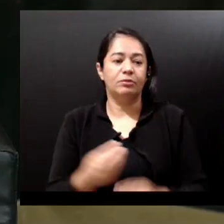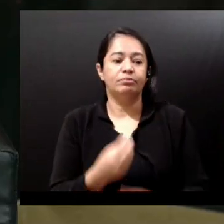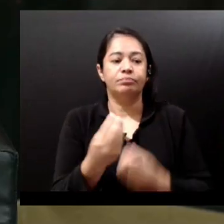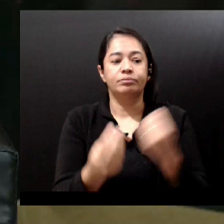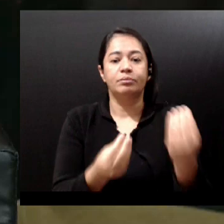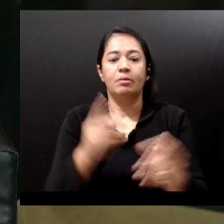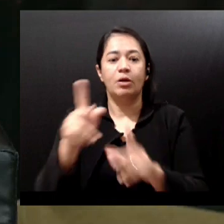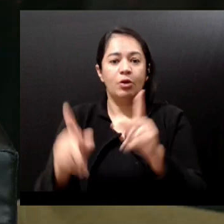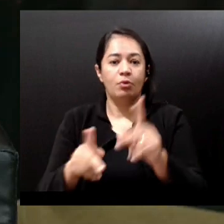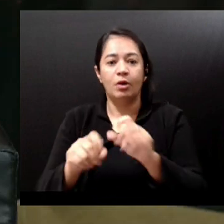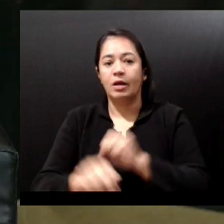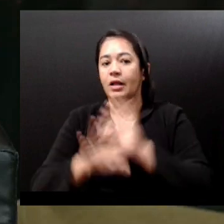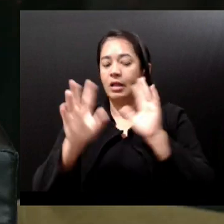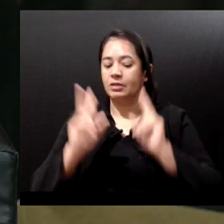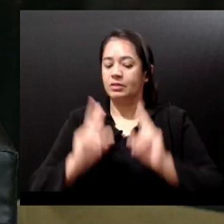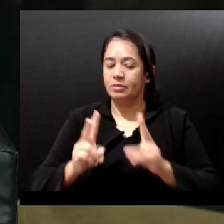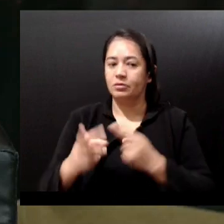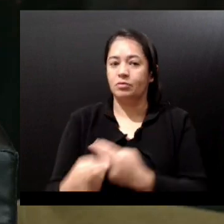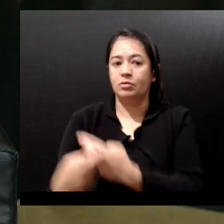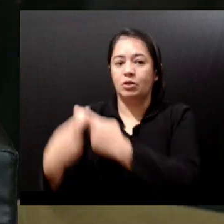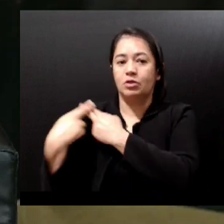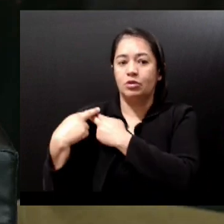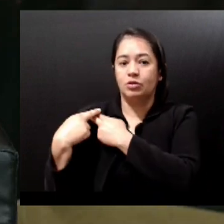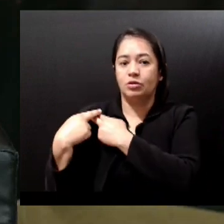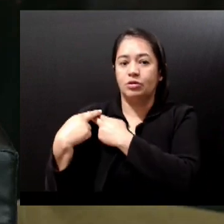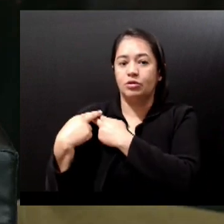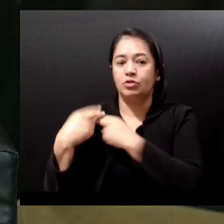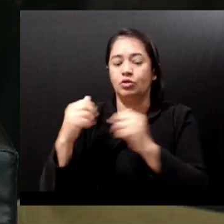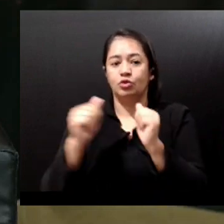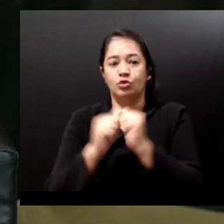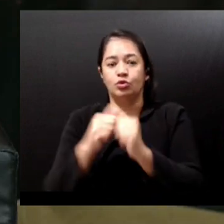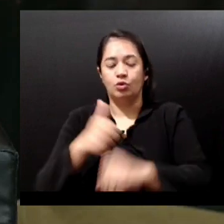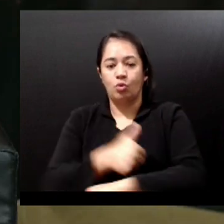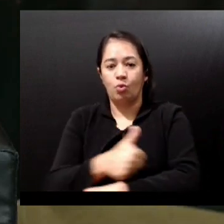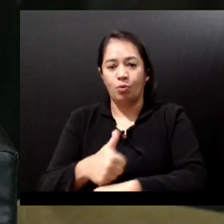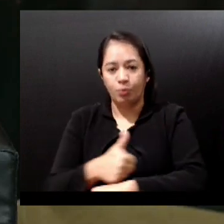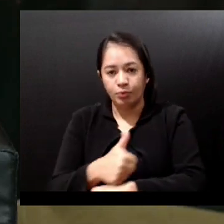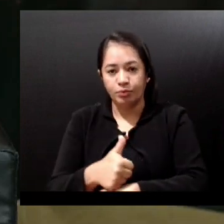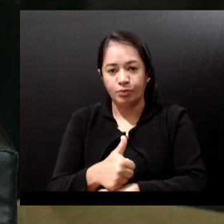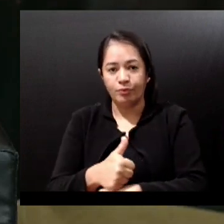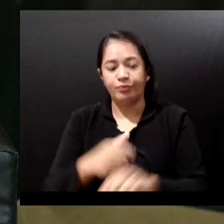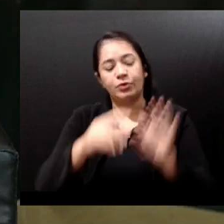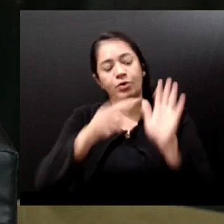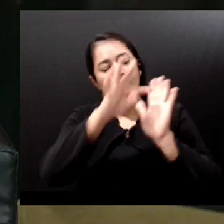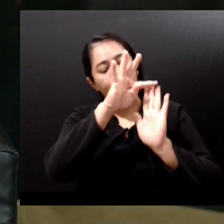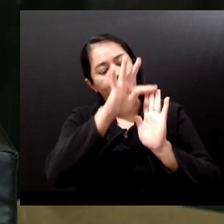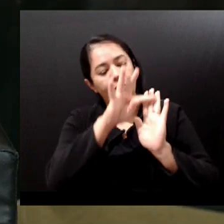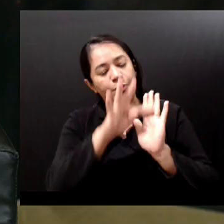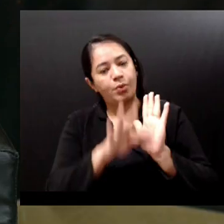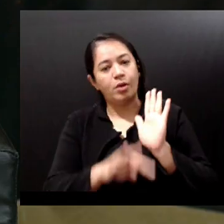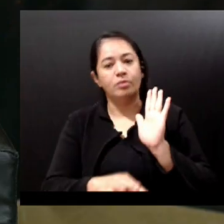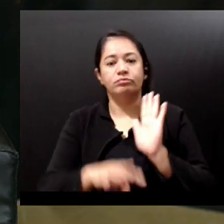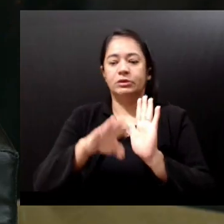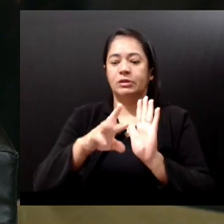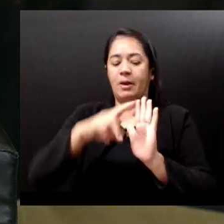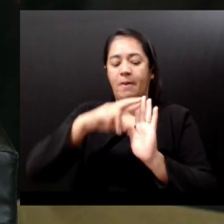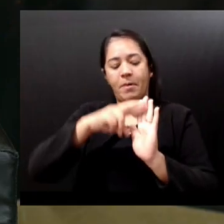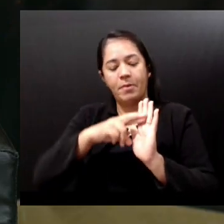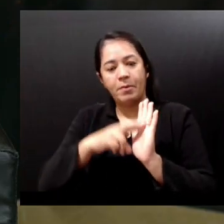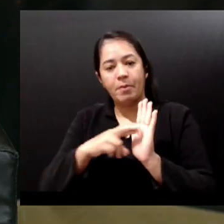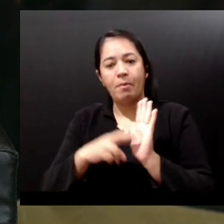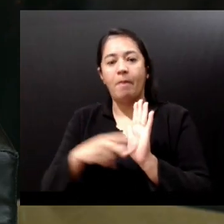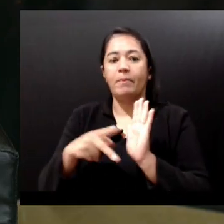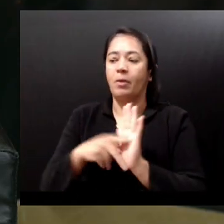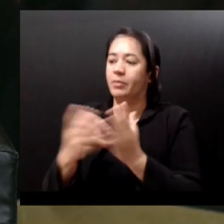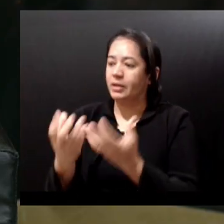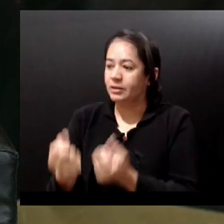sob responsabilidade aí de um farmacêutico habilitado. O texto estabelece critérios rigorosos para o recebimento, como validade